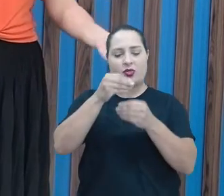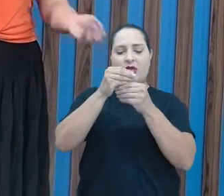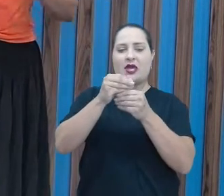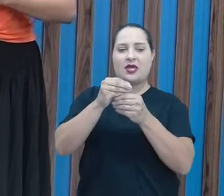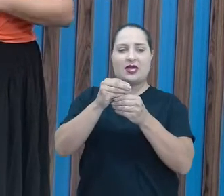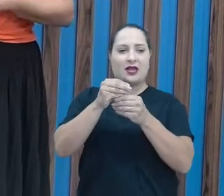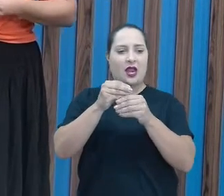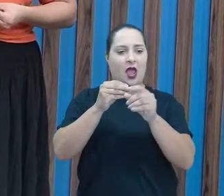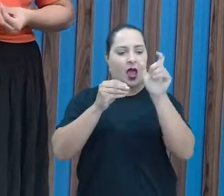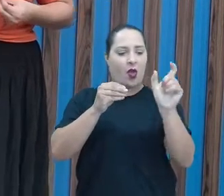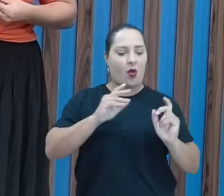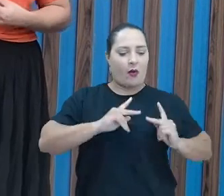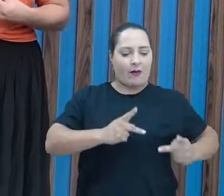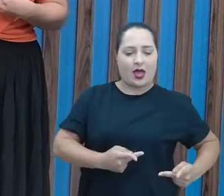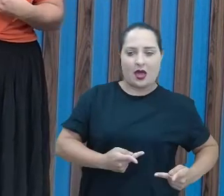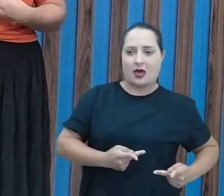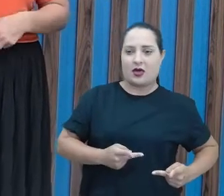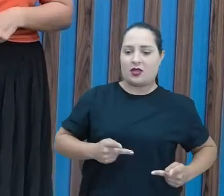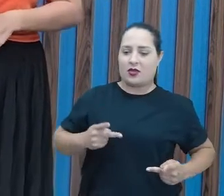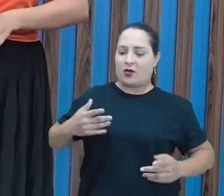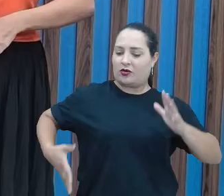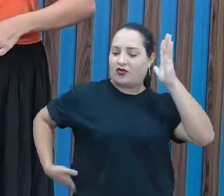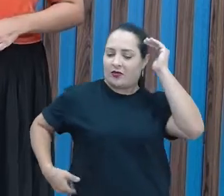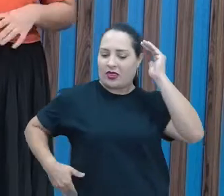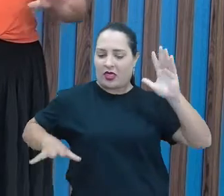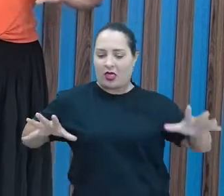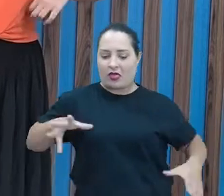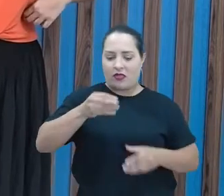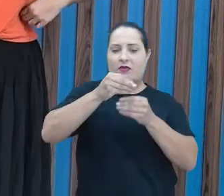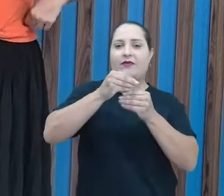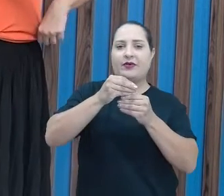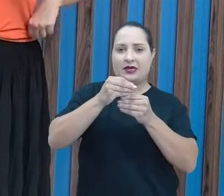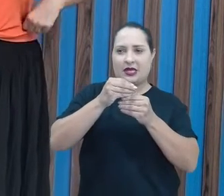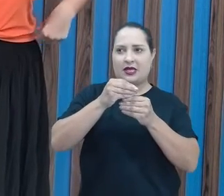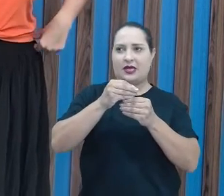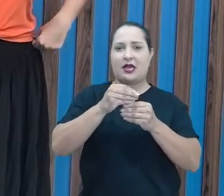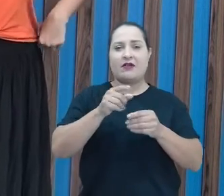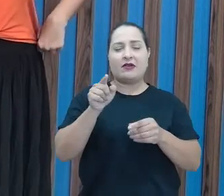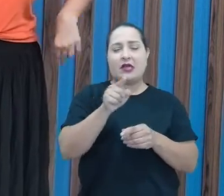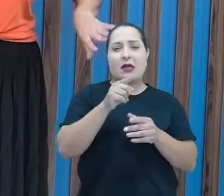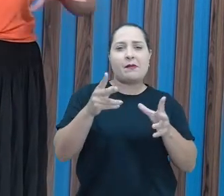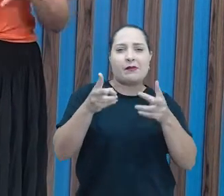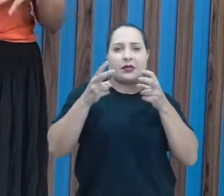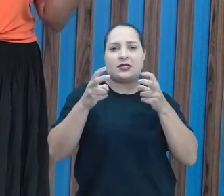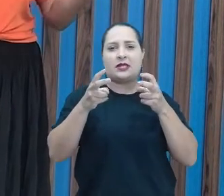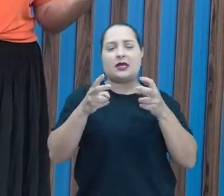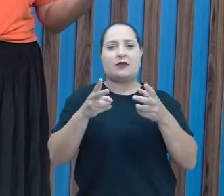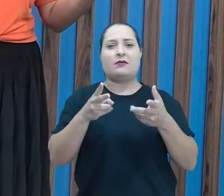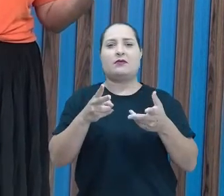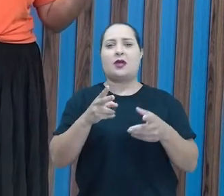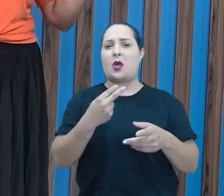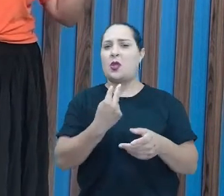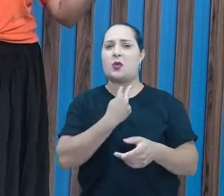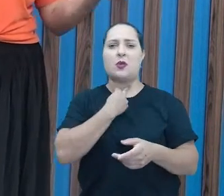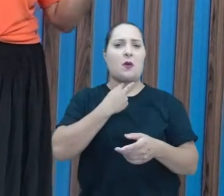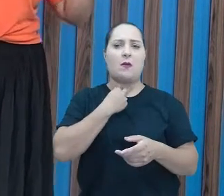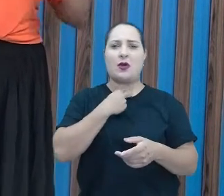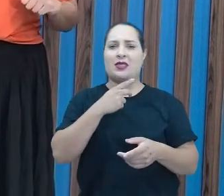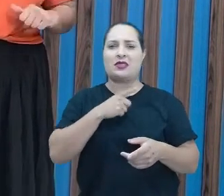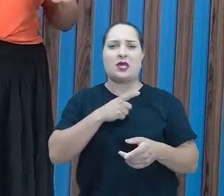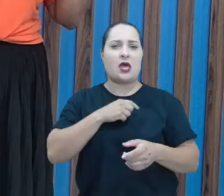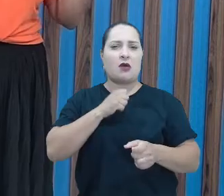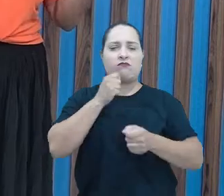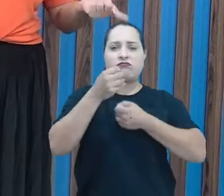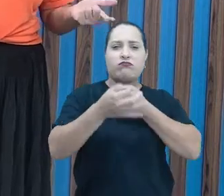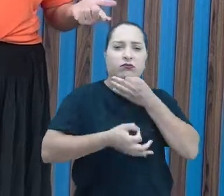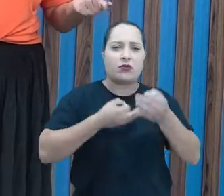fazendo referência à teoria evolucionista dele. E aí a gente vê que a charge ela pode ter essa função crítica, a função